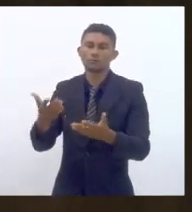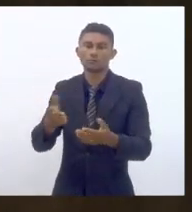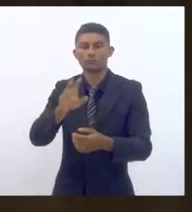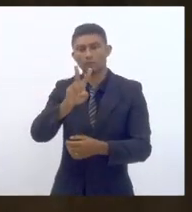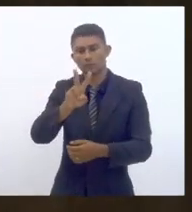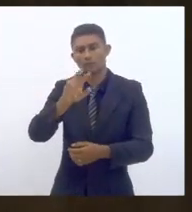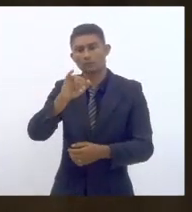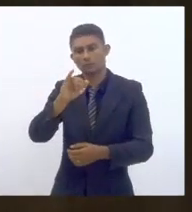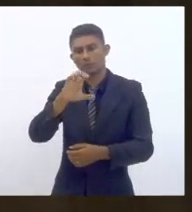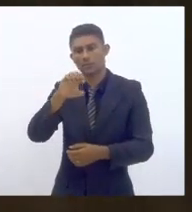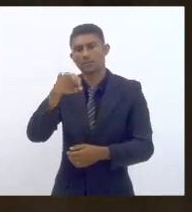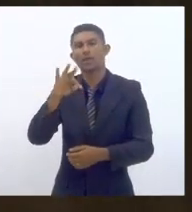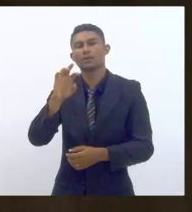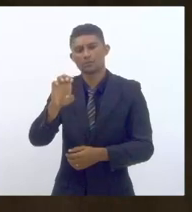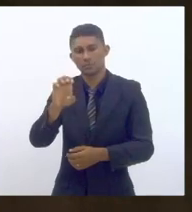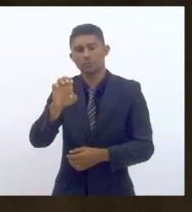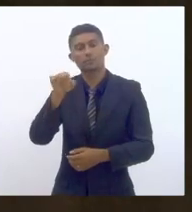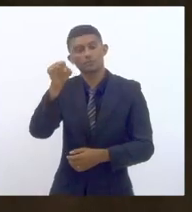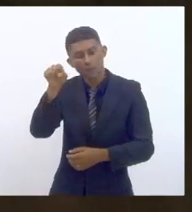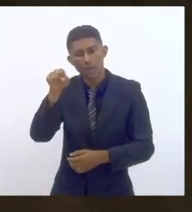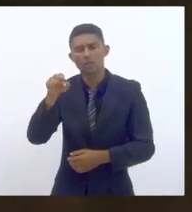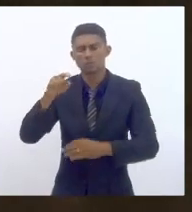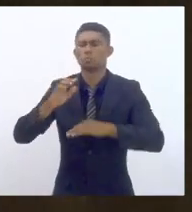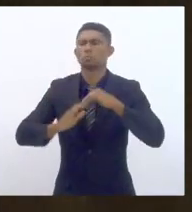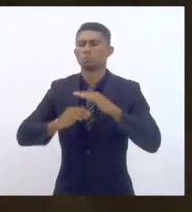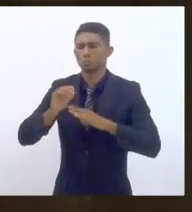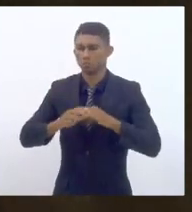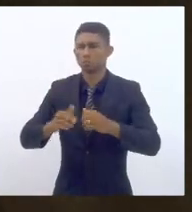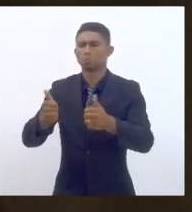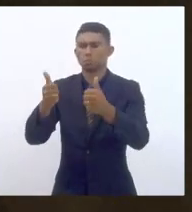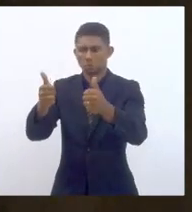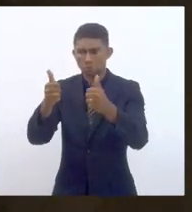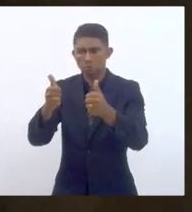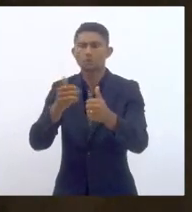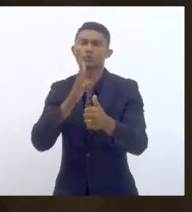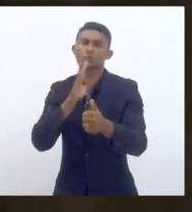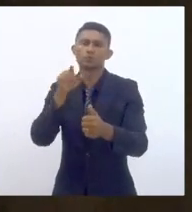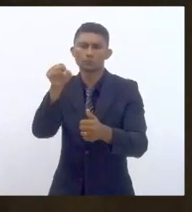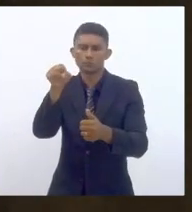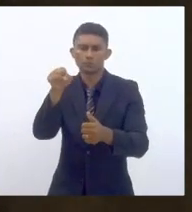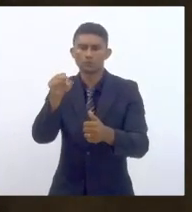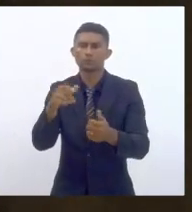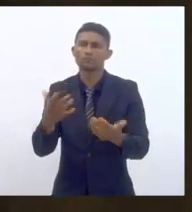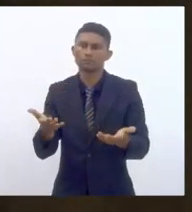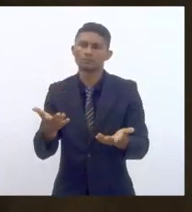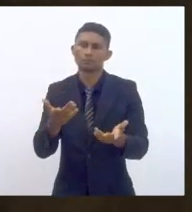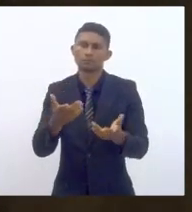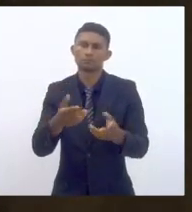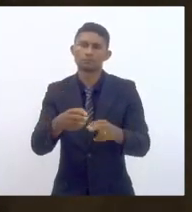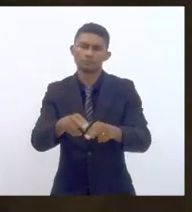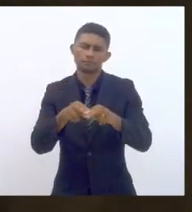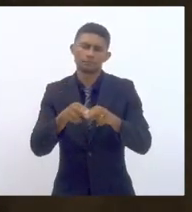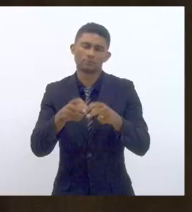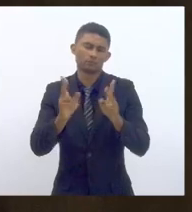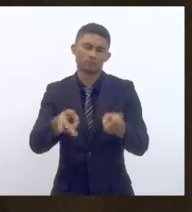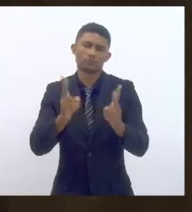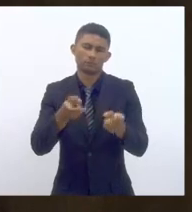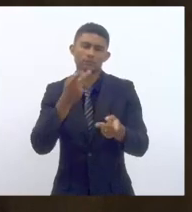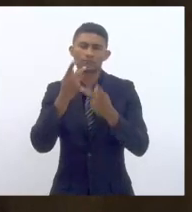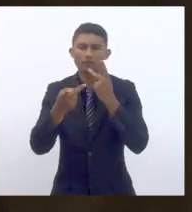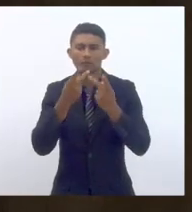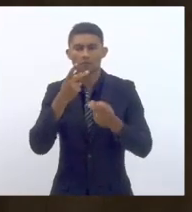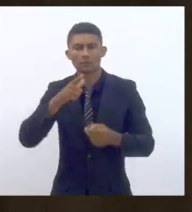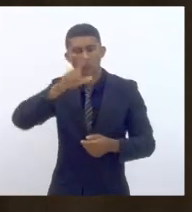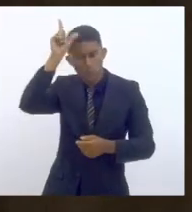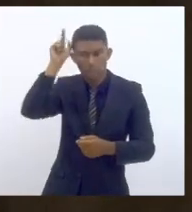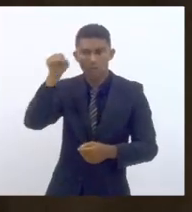Loureiro, agregando que é uma pessoa altamente capacitada, que eu conheço, pelas razões que a gente define sempre com o Luiz Paulo